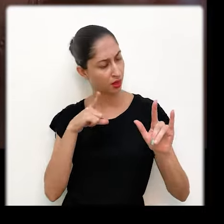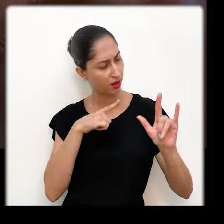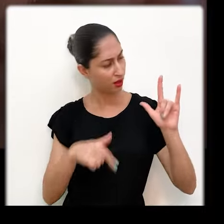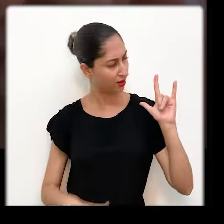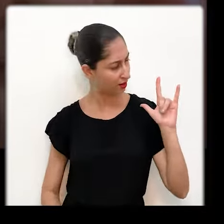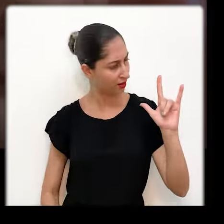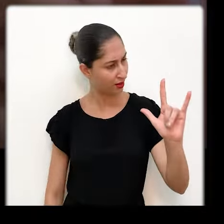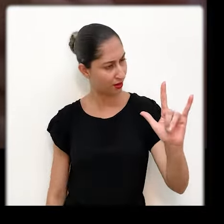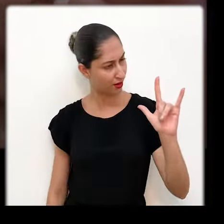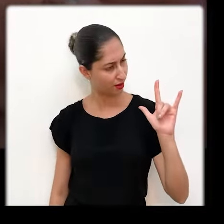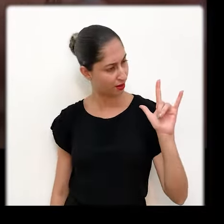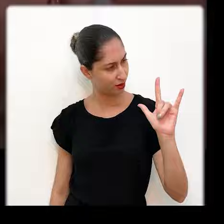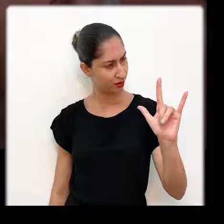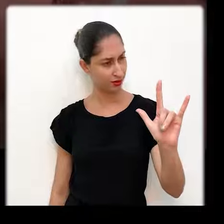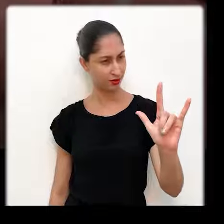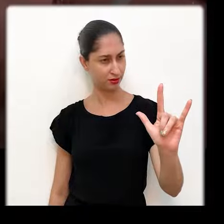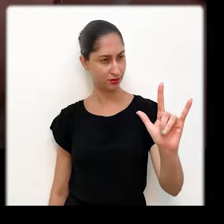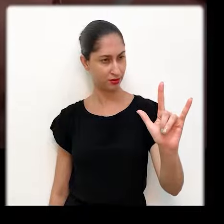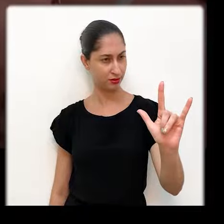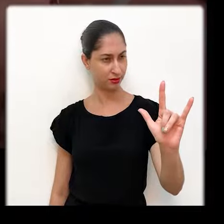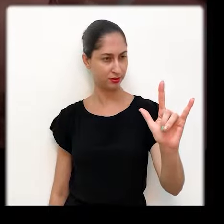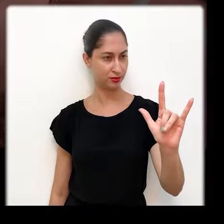I love you.